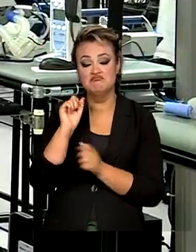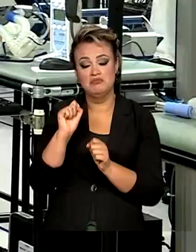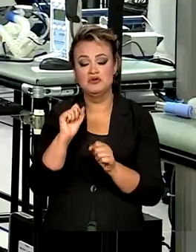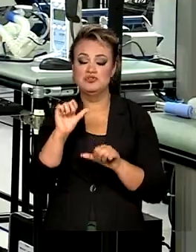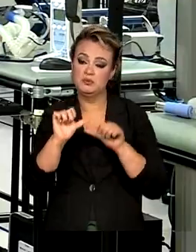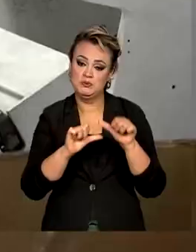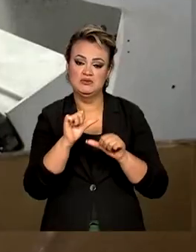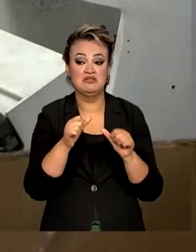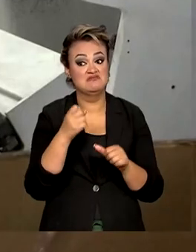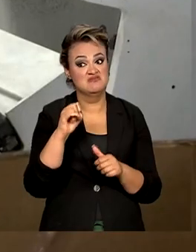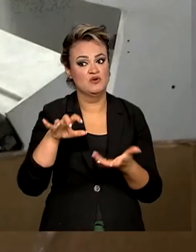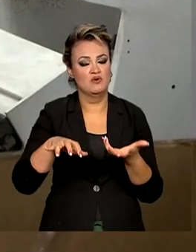poderá sofrer alteração